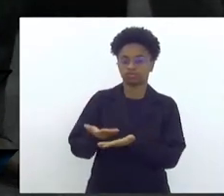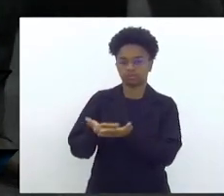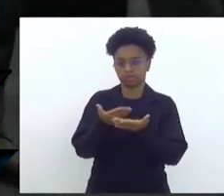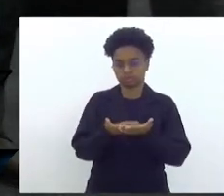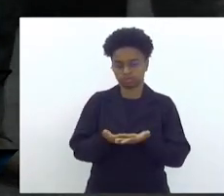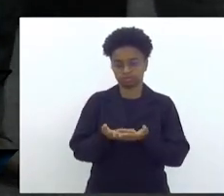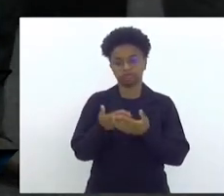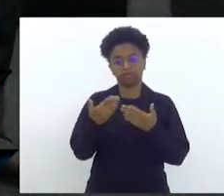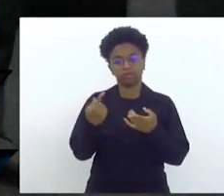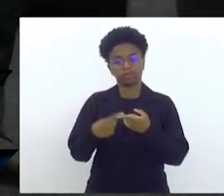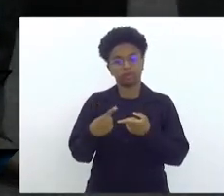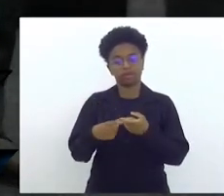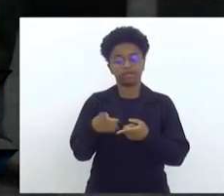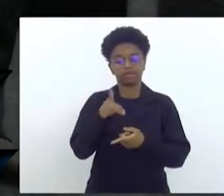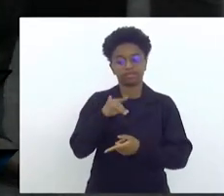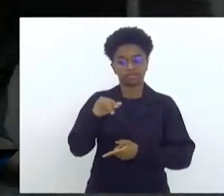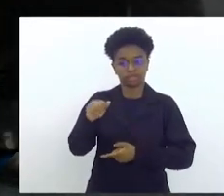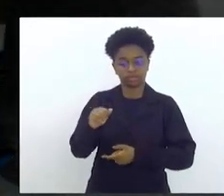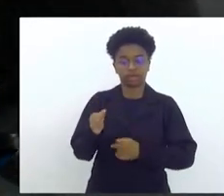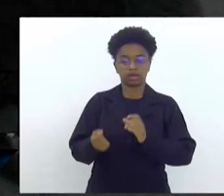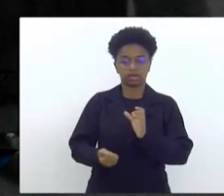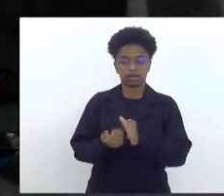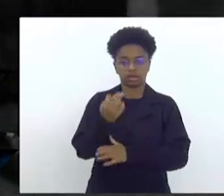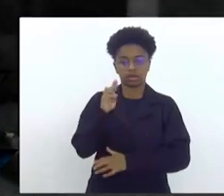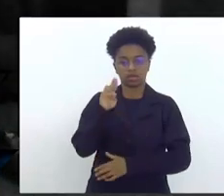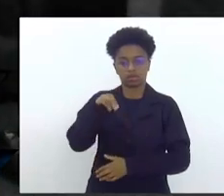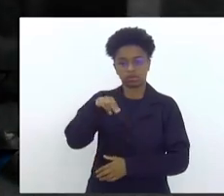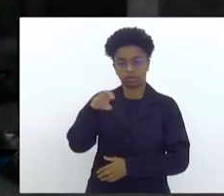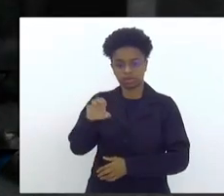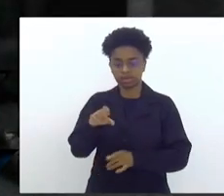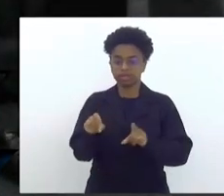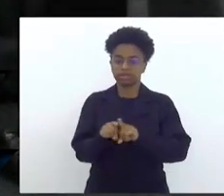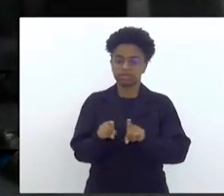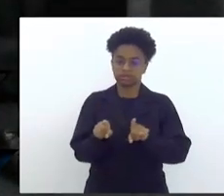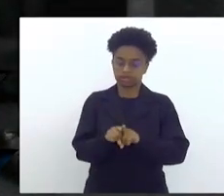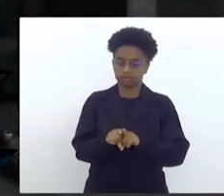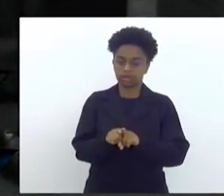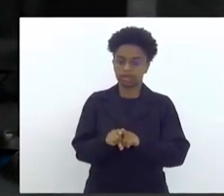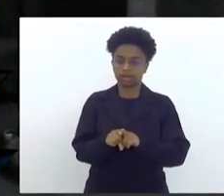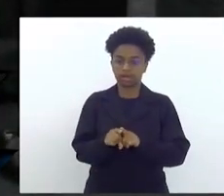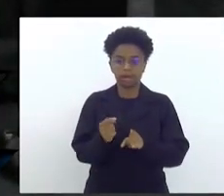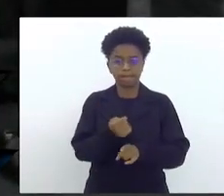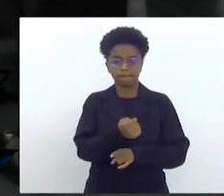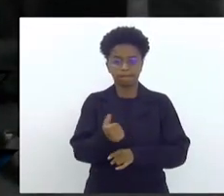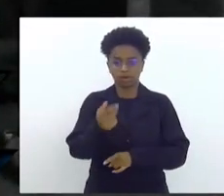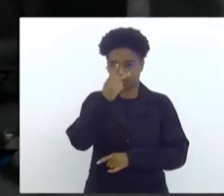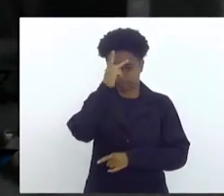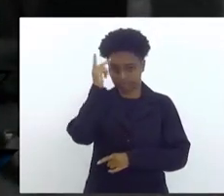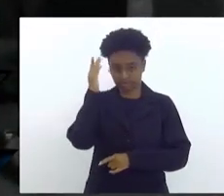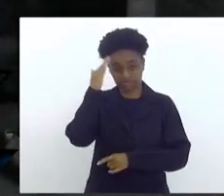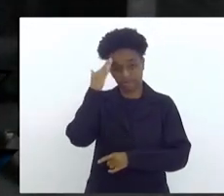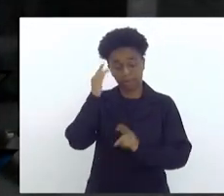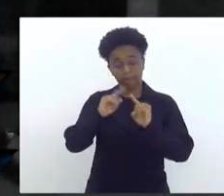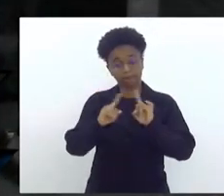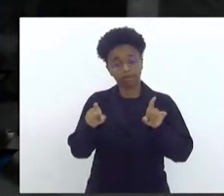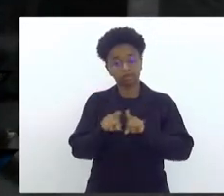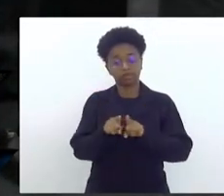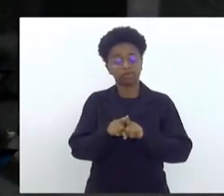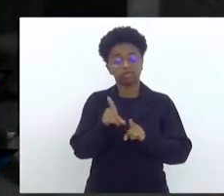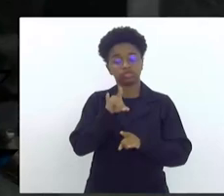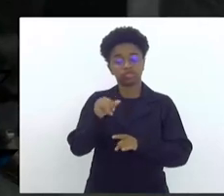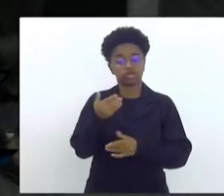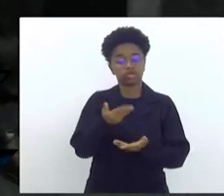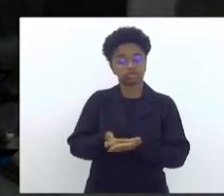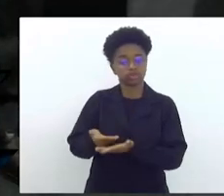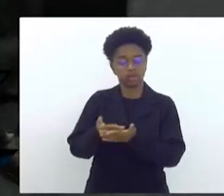Pois é o dia que foi fundada uni e que também poucos sabem mas o dia do estudante é pelo